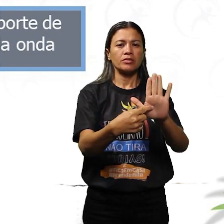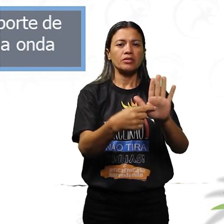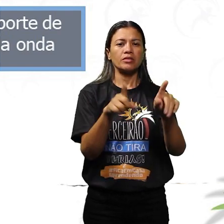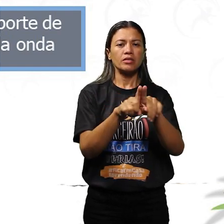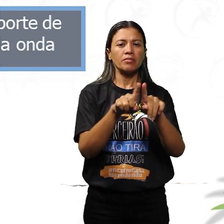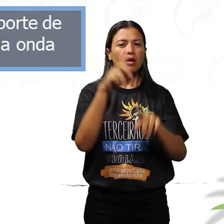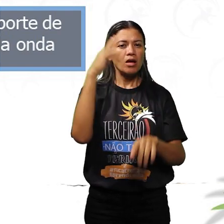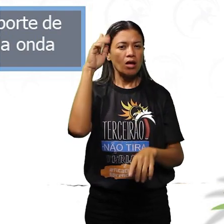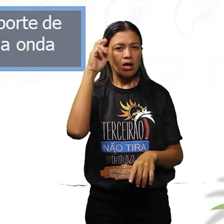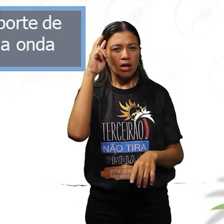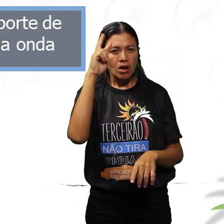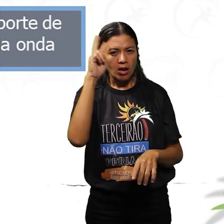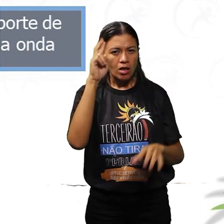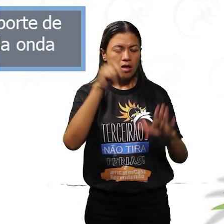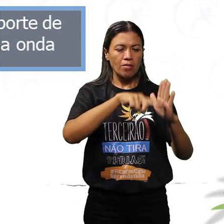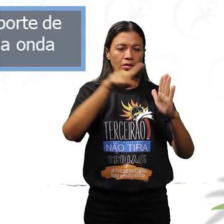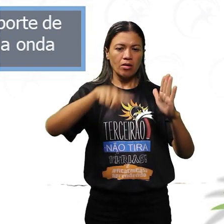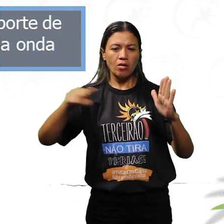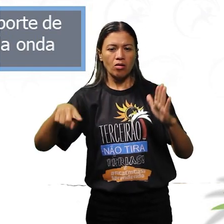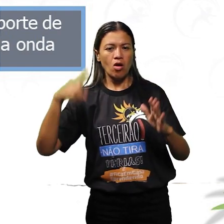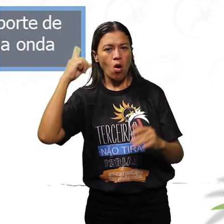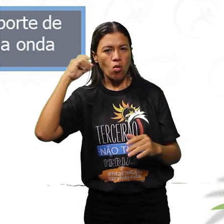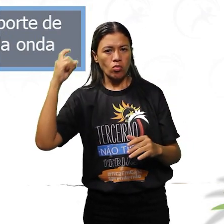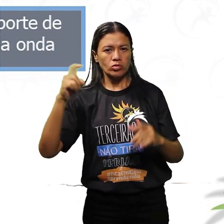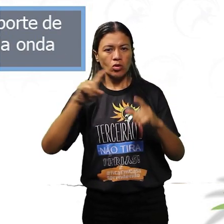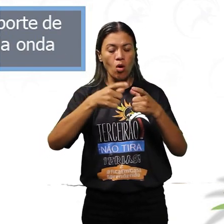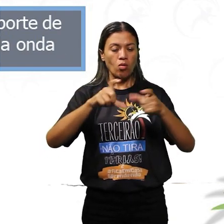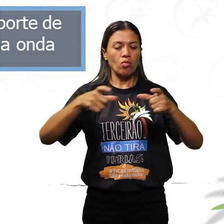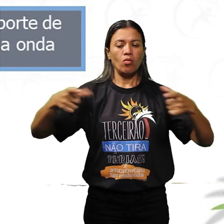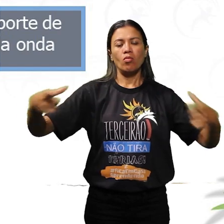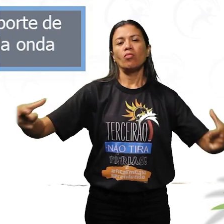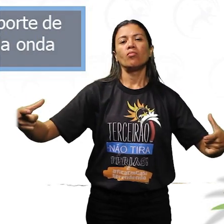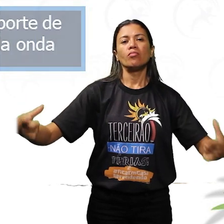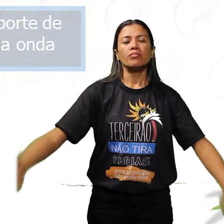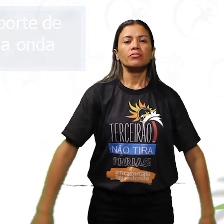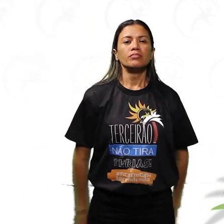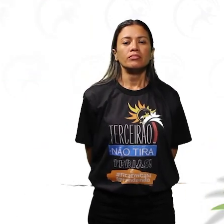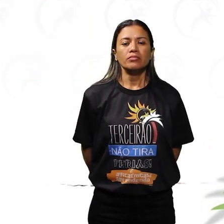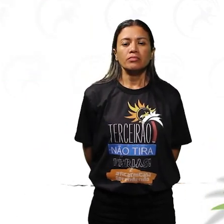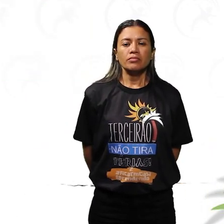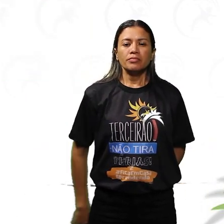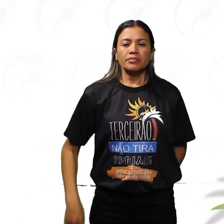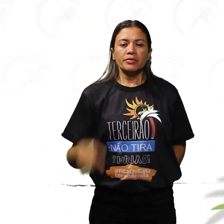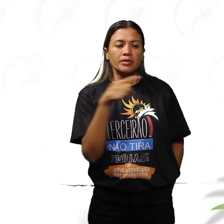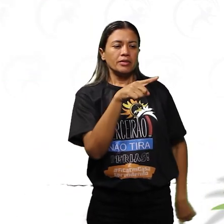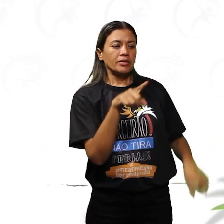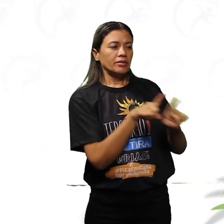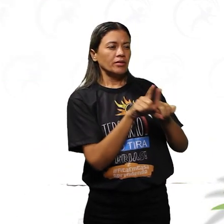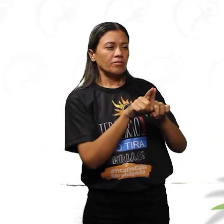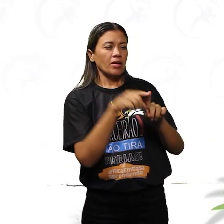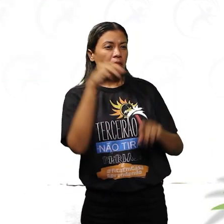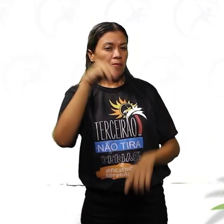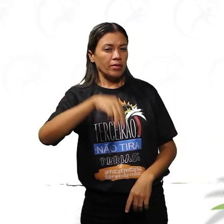onda, o som ela é uma onda longitudinal. Bem, aqui entra um pouco de matemática que eu vou tentar simplificar a vida